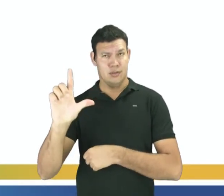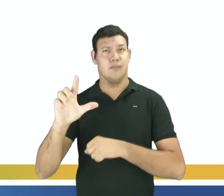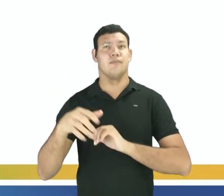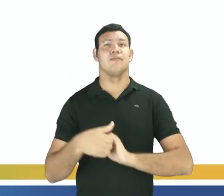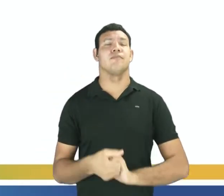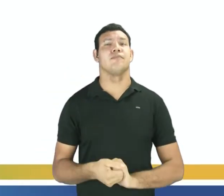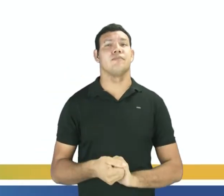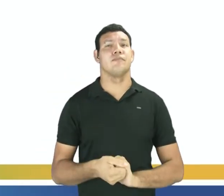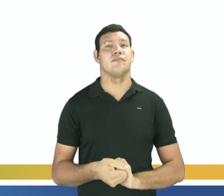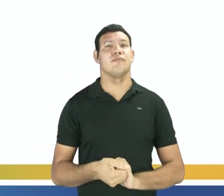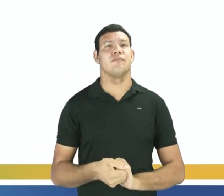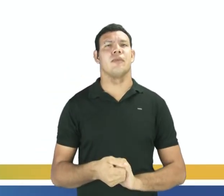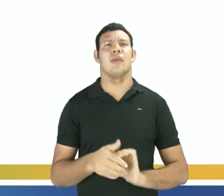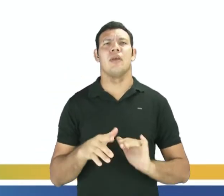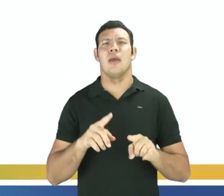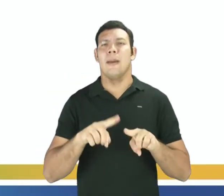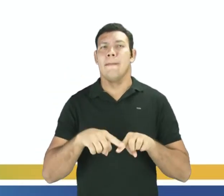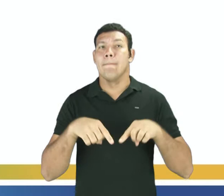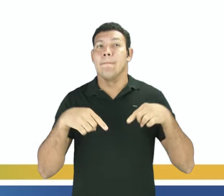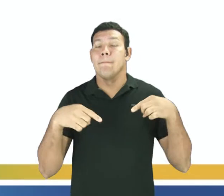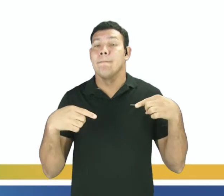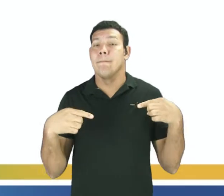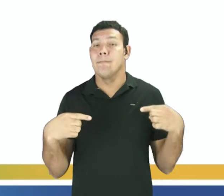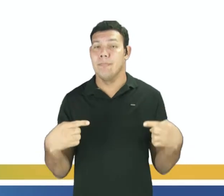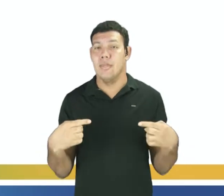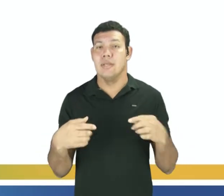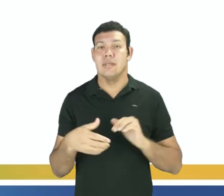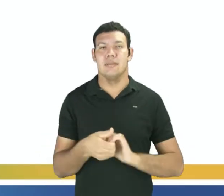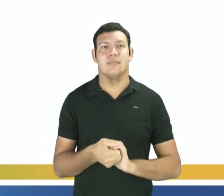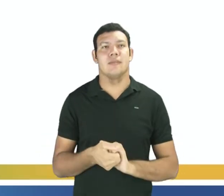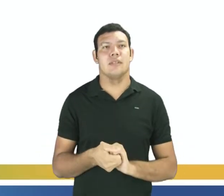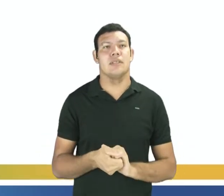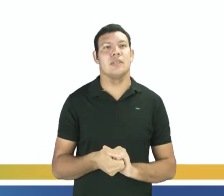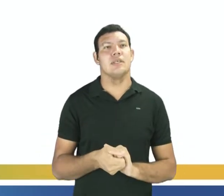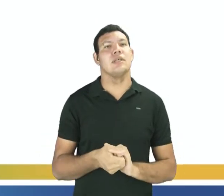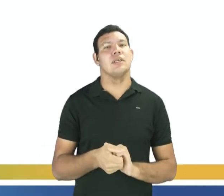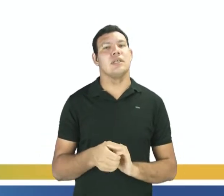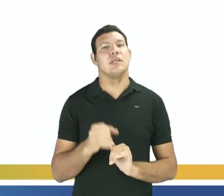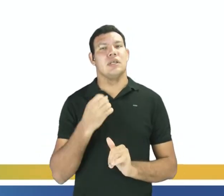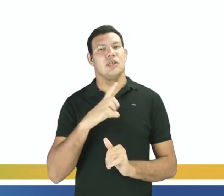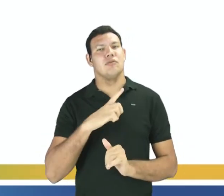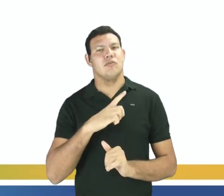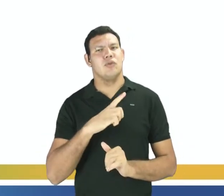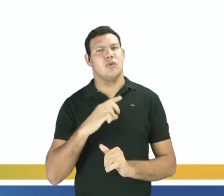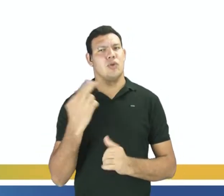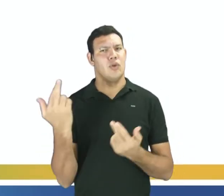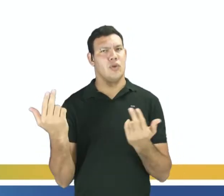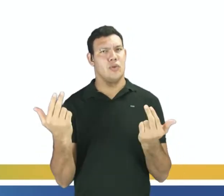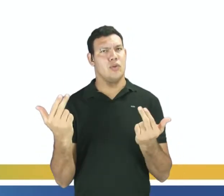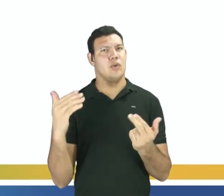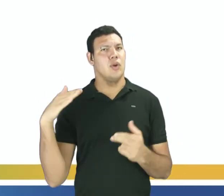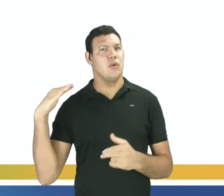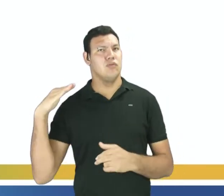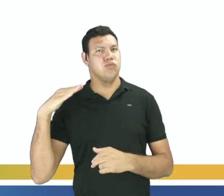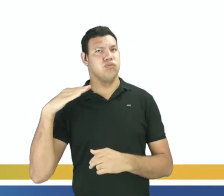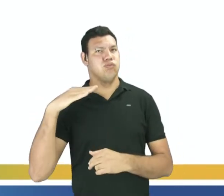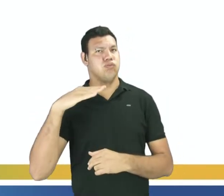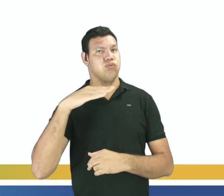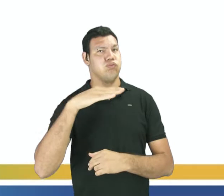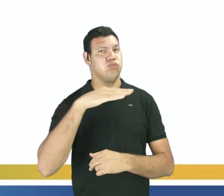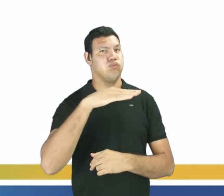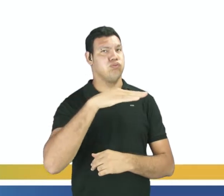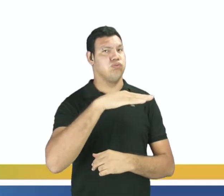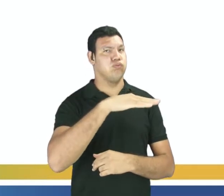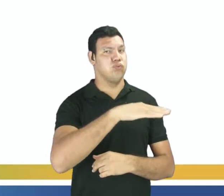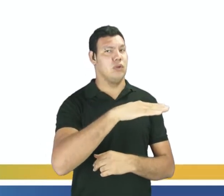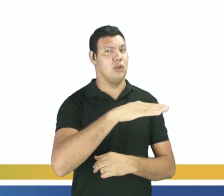combustível. Nas mesmas condições, quantos quilômetros o carro percorrerá com 60